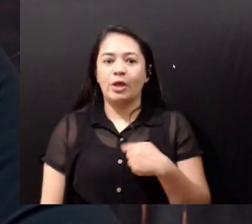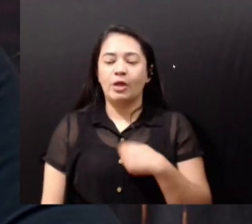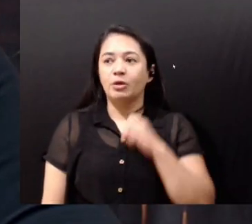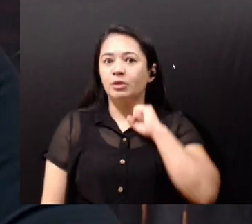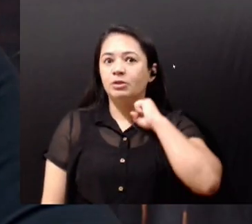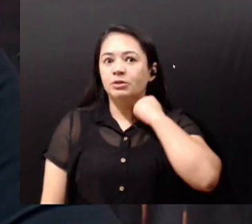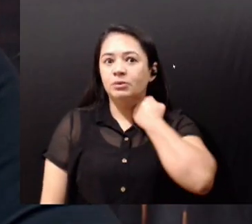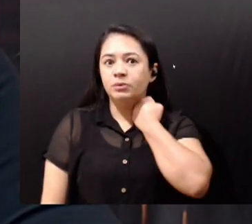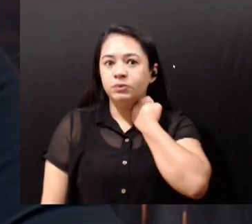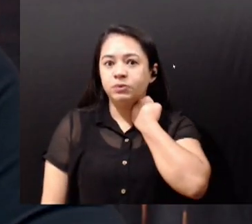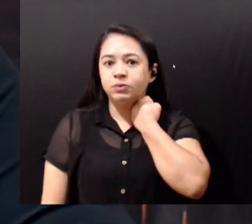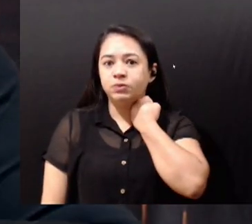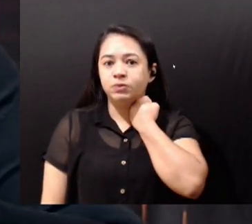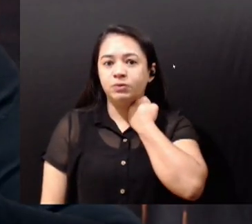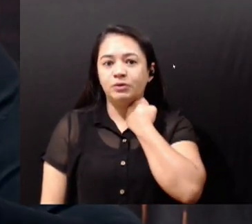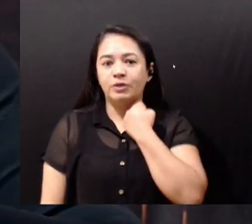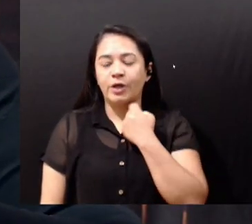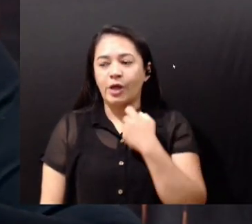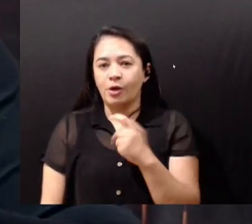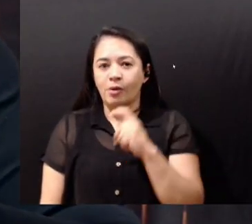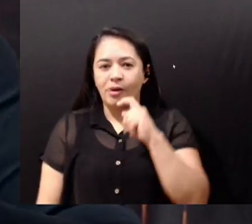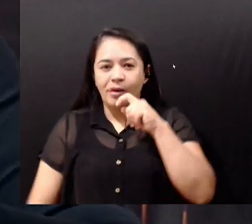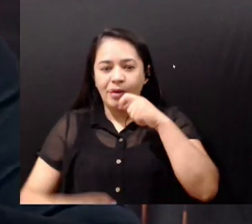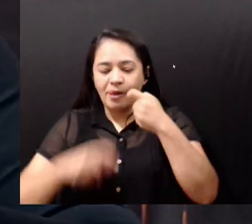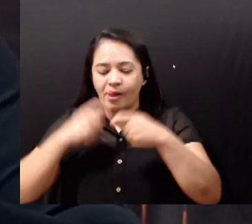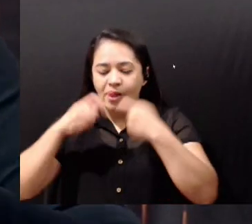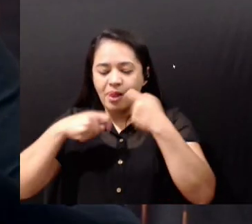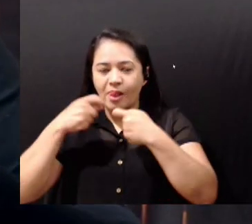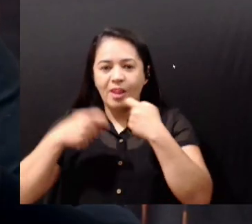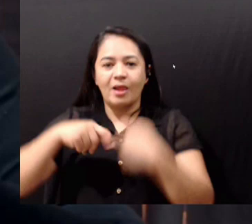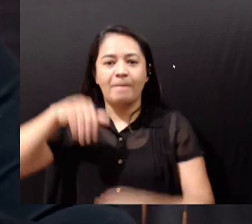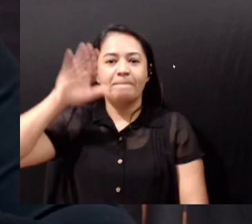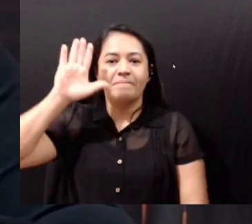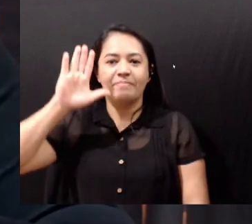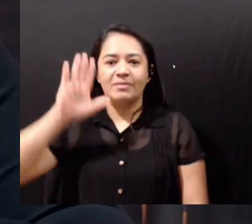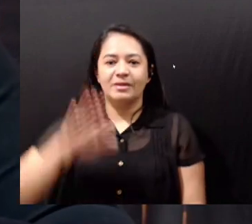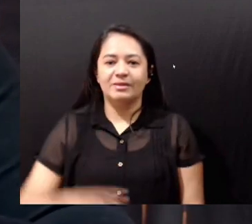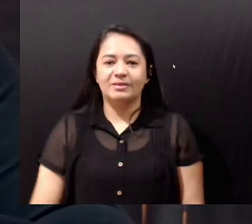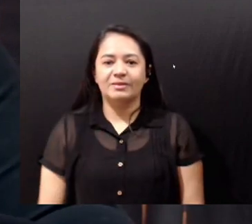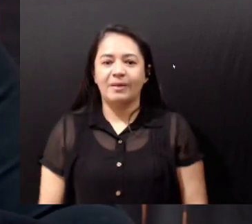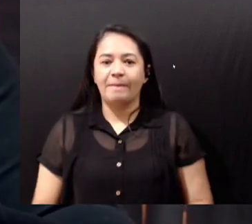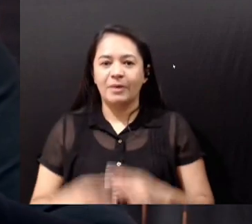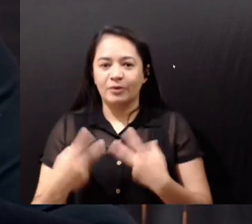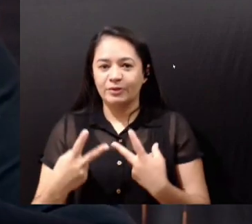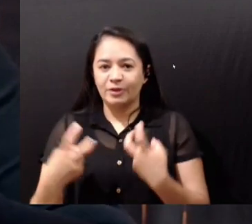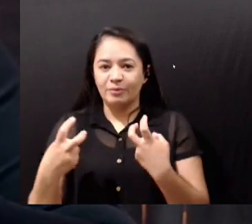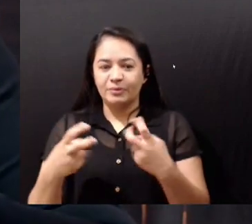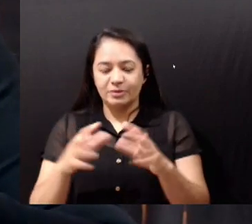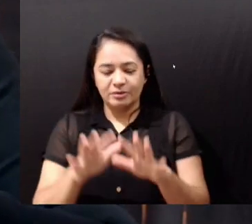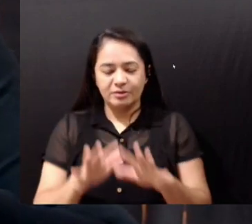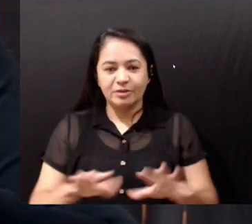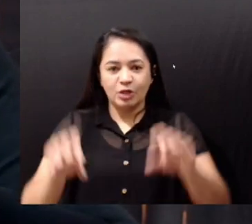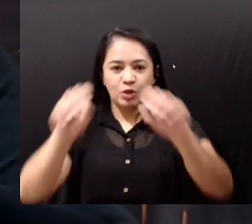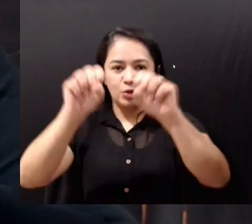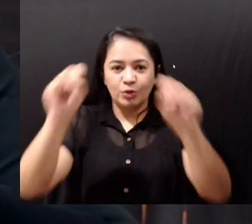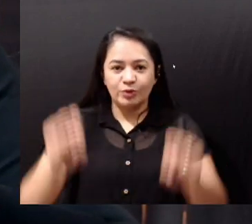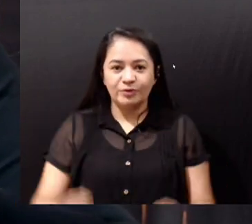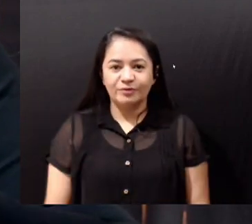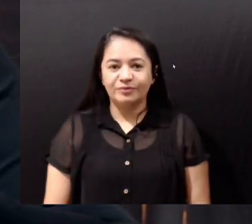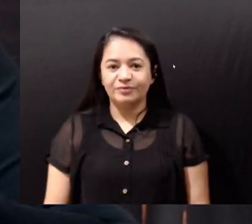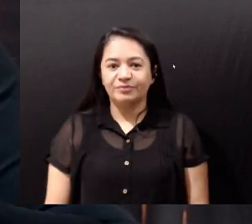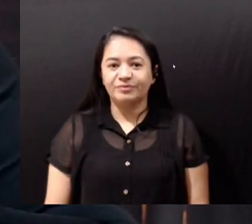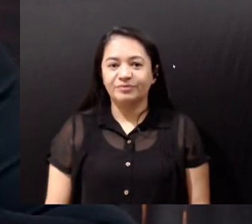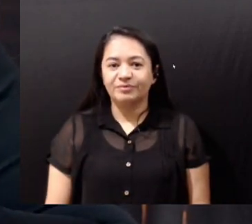estressada, eu vou comer mais, né? E quando eu olho do ponto de vista sistêmico, vamos fazer uma